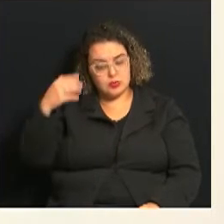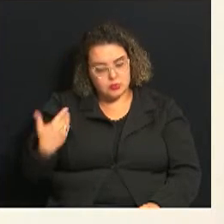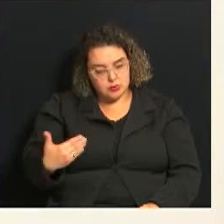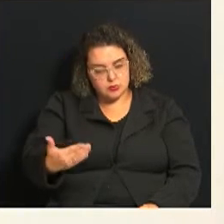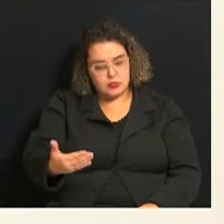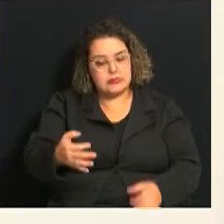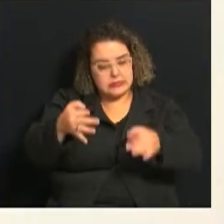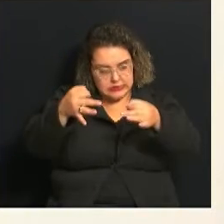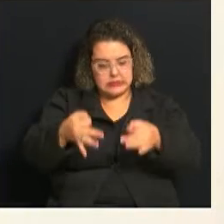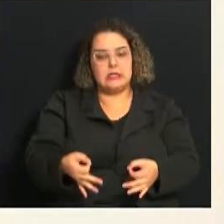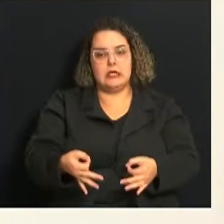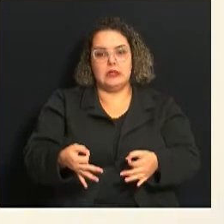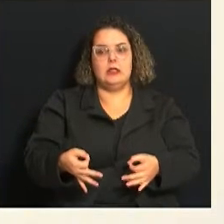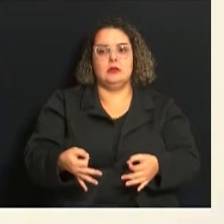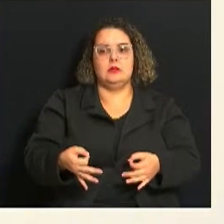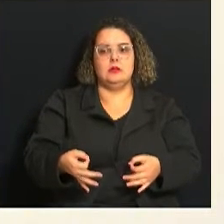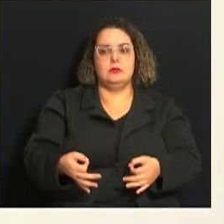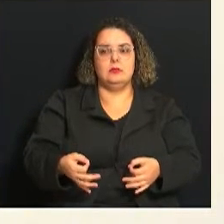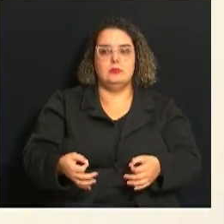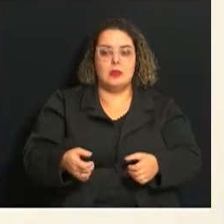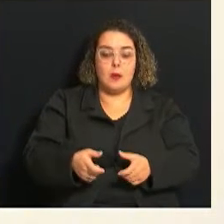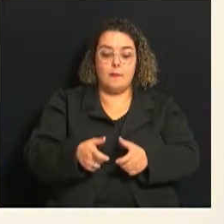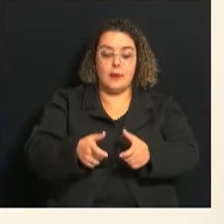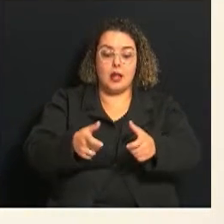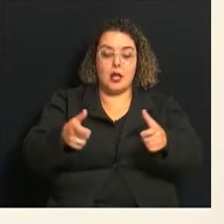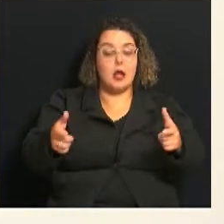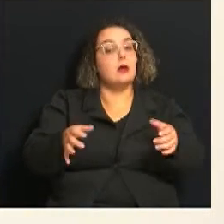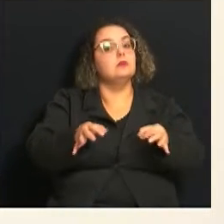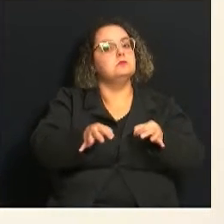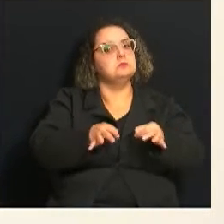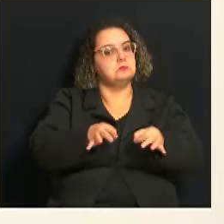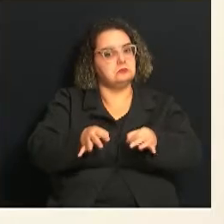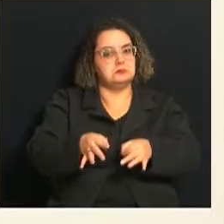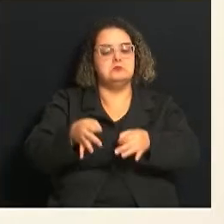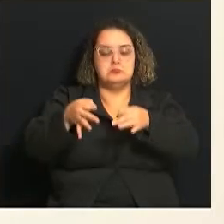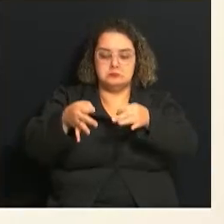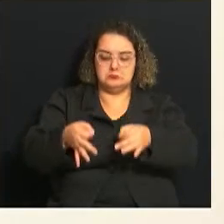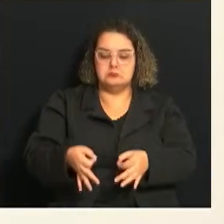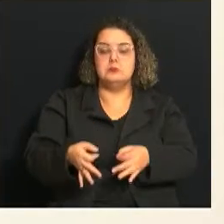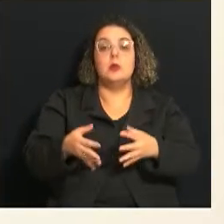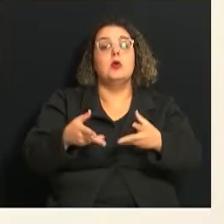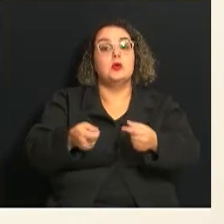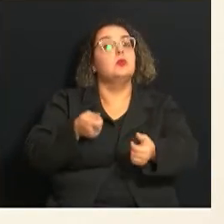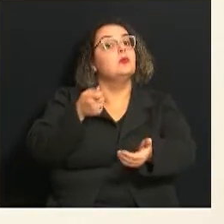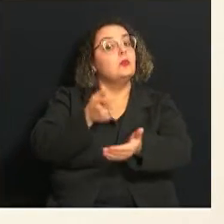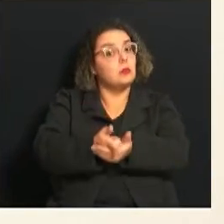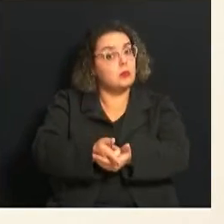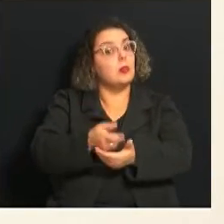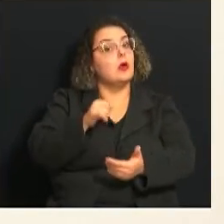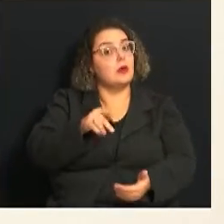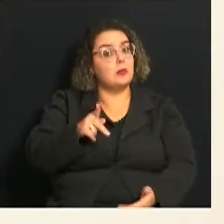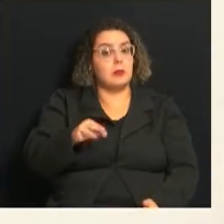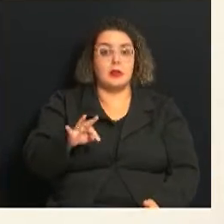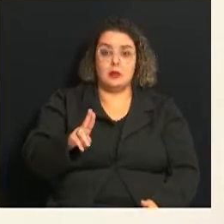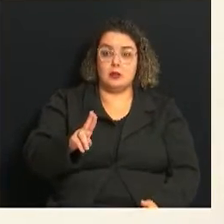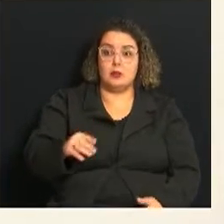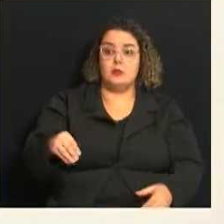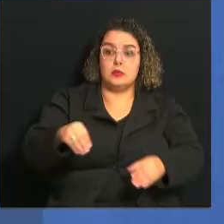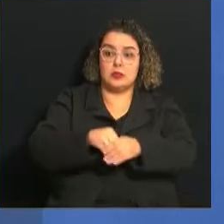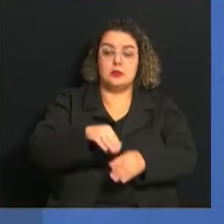que possamos ter um crescimento ordenado e para que todos passem a contribuir com o seu IPTU dentro da cidade de Campinas.